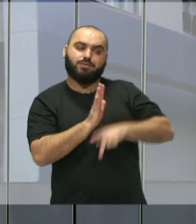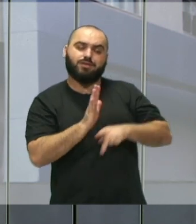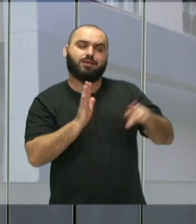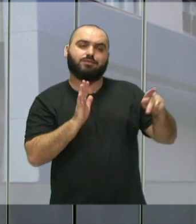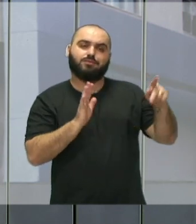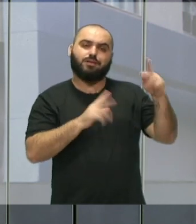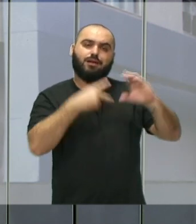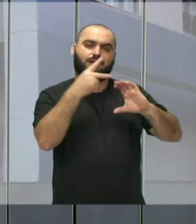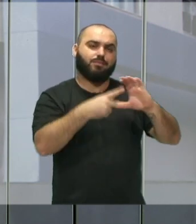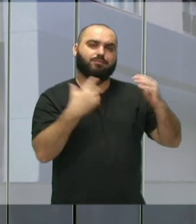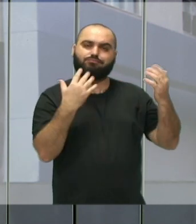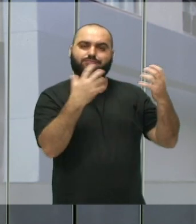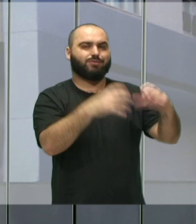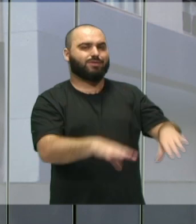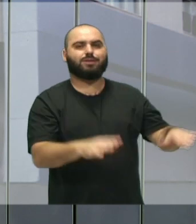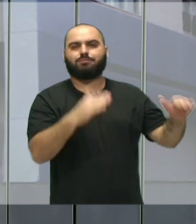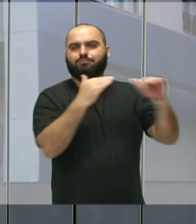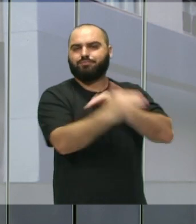na Câmara.